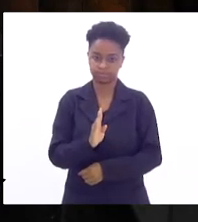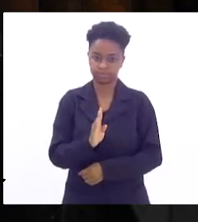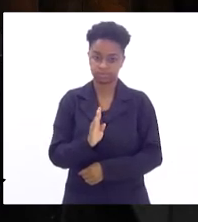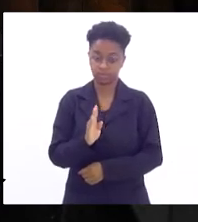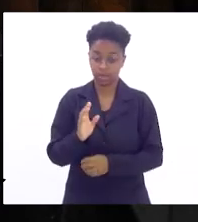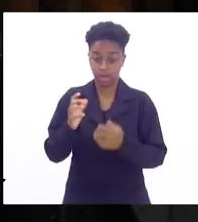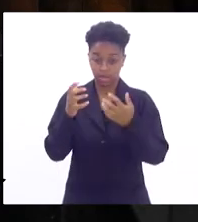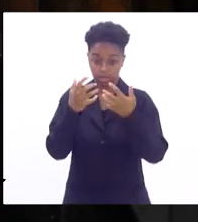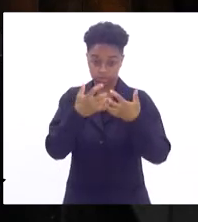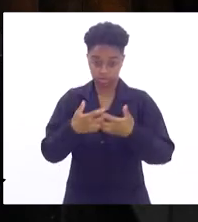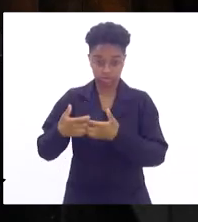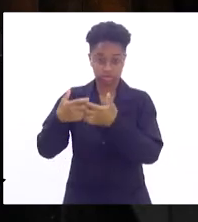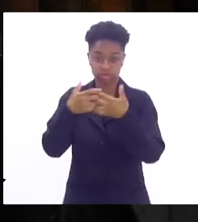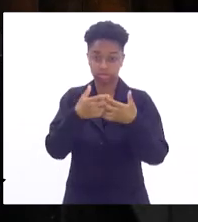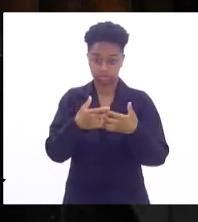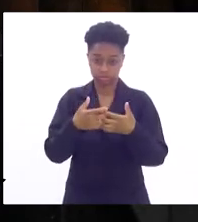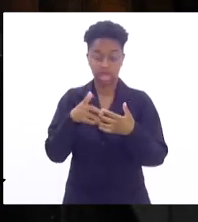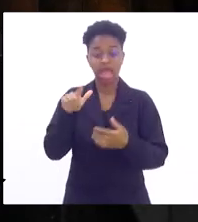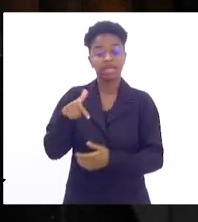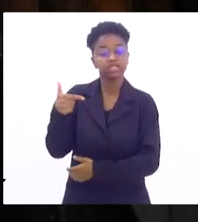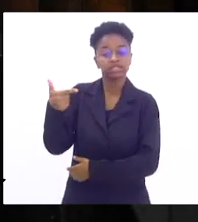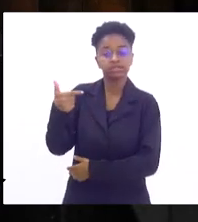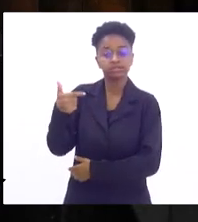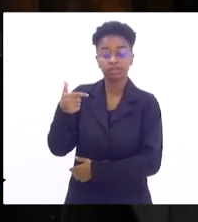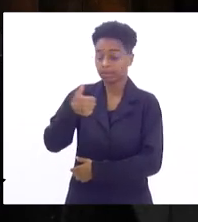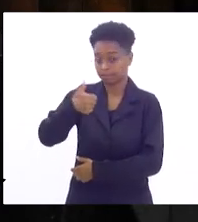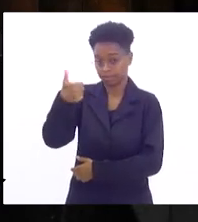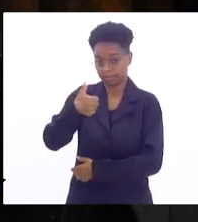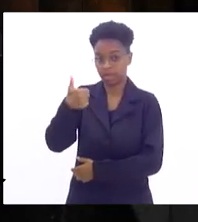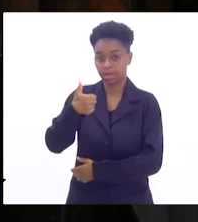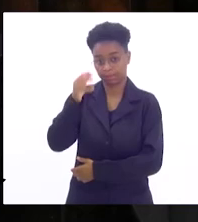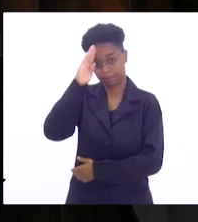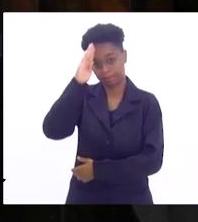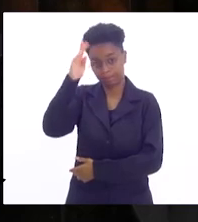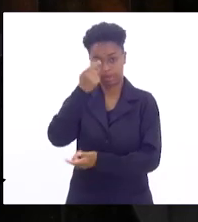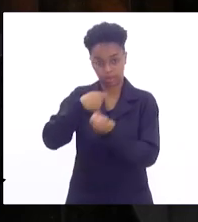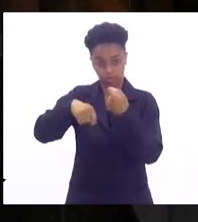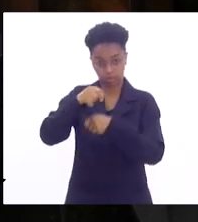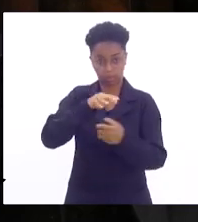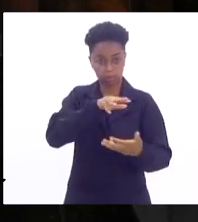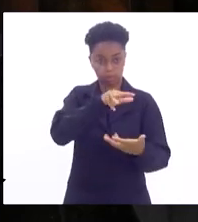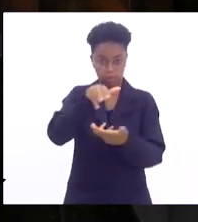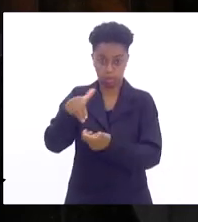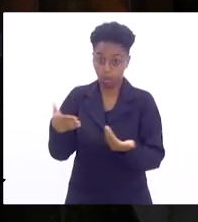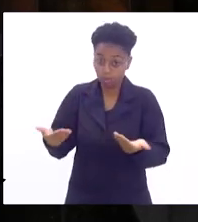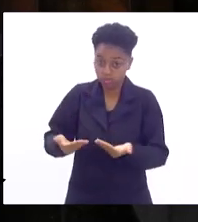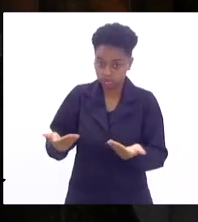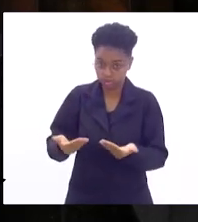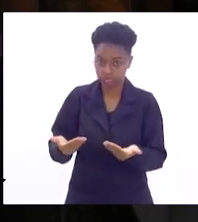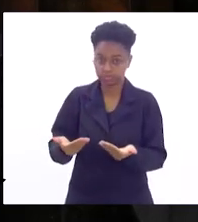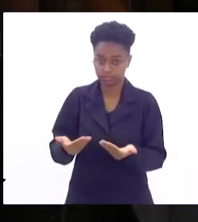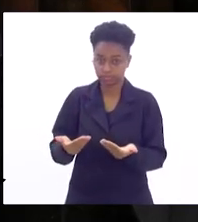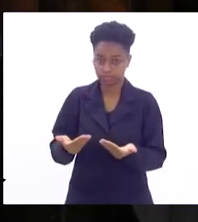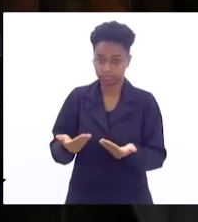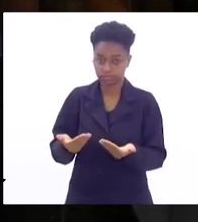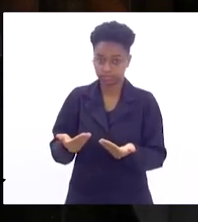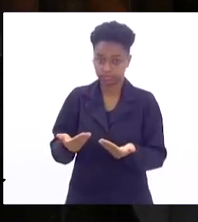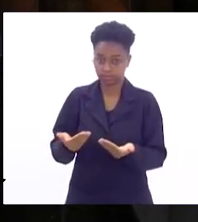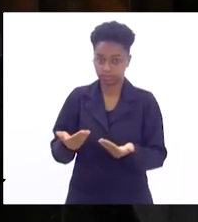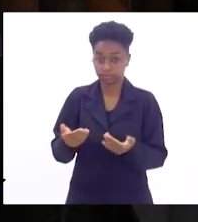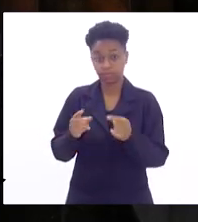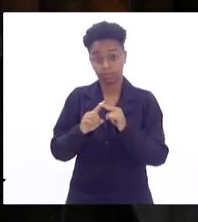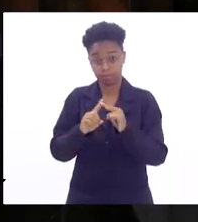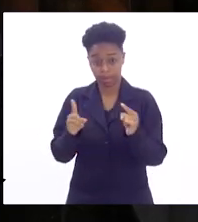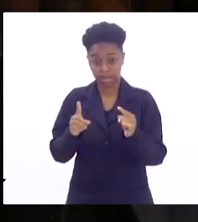Unidos que a segunda economia que a primeira economia do mundo hoje mas será